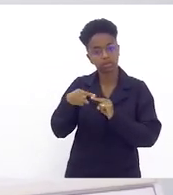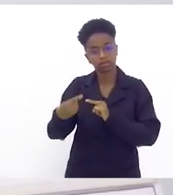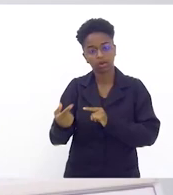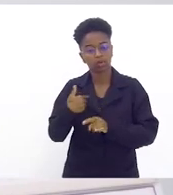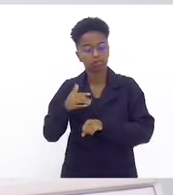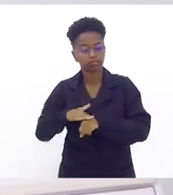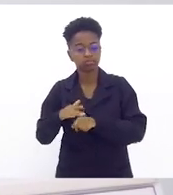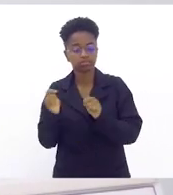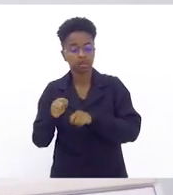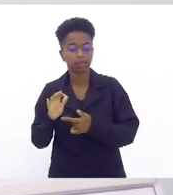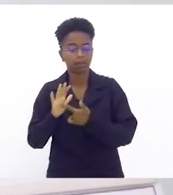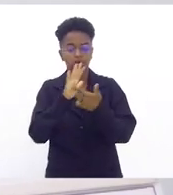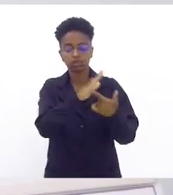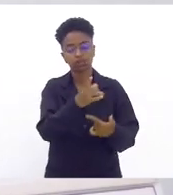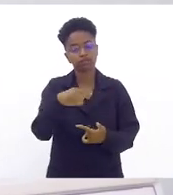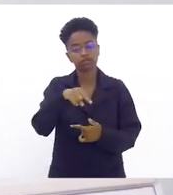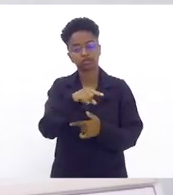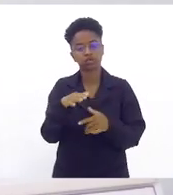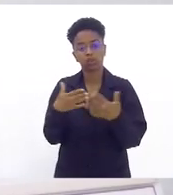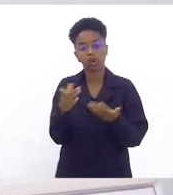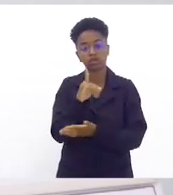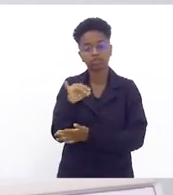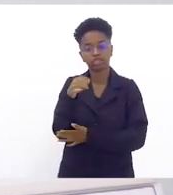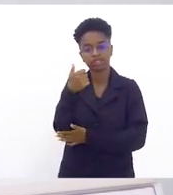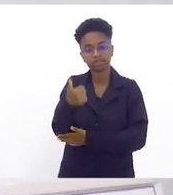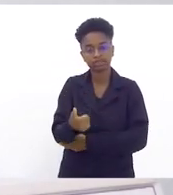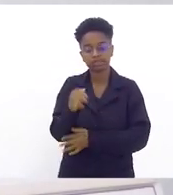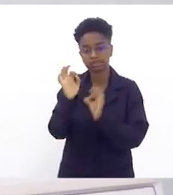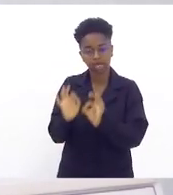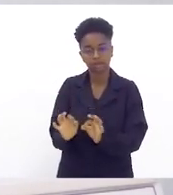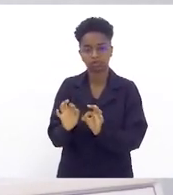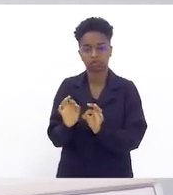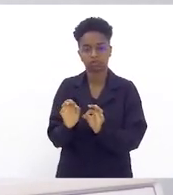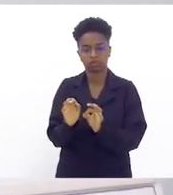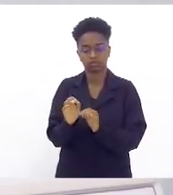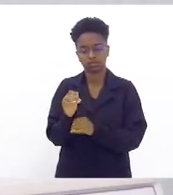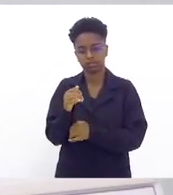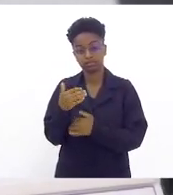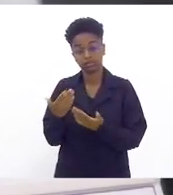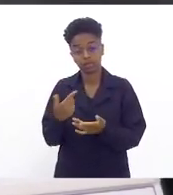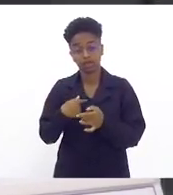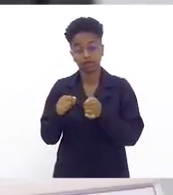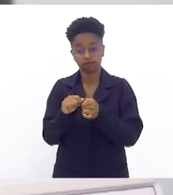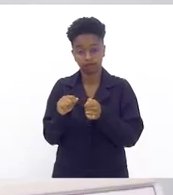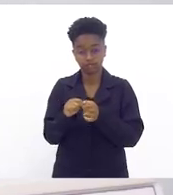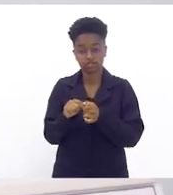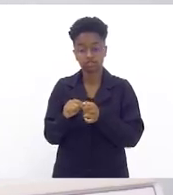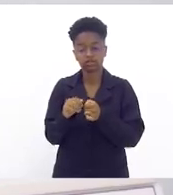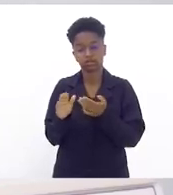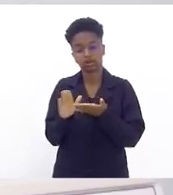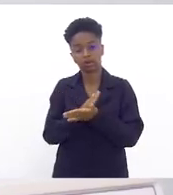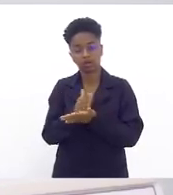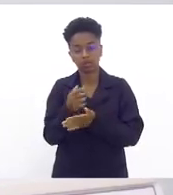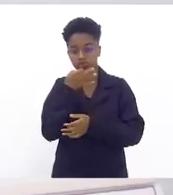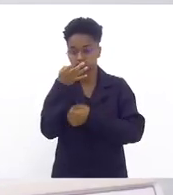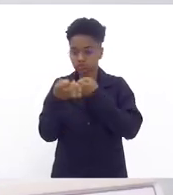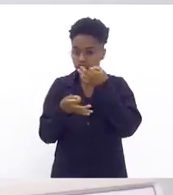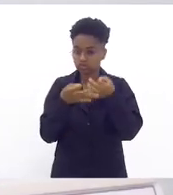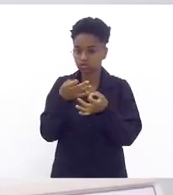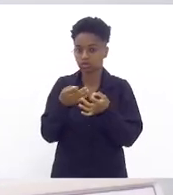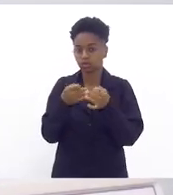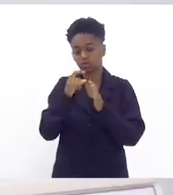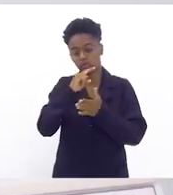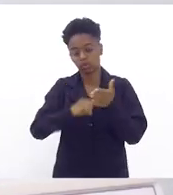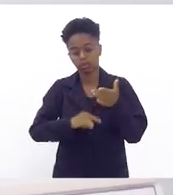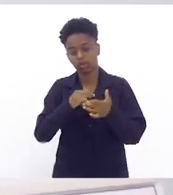previsão mais mais precisa eu fiz algumas algumas sugestões nos documentos